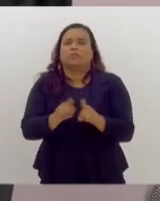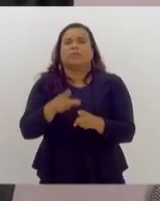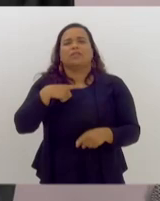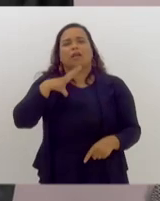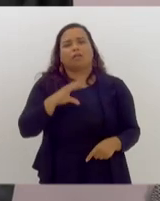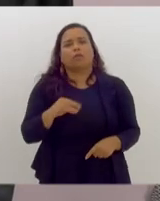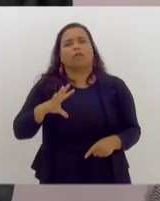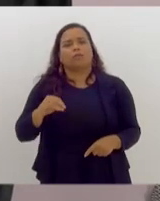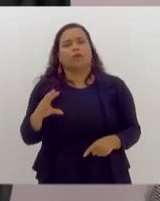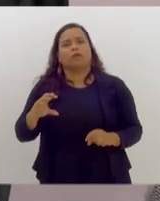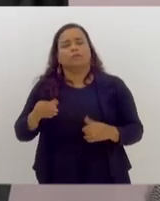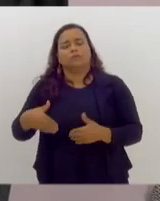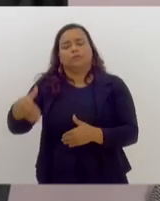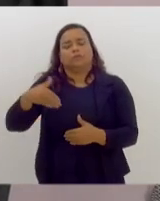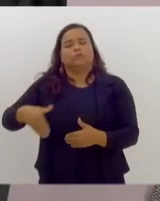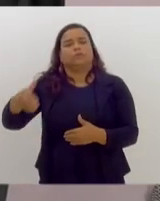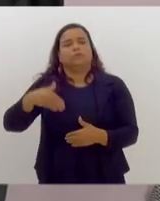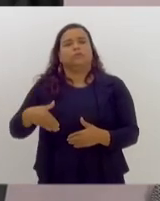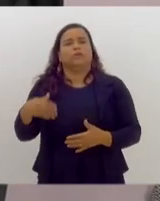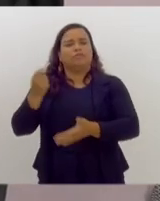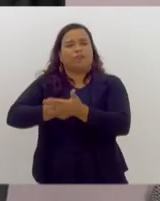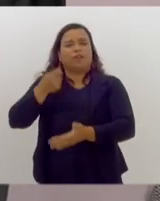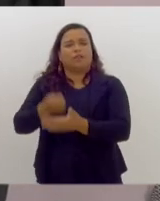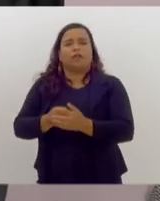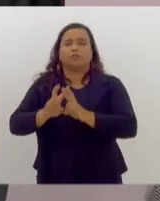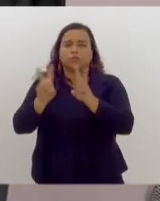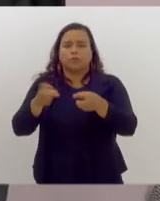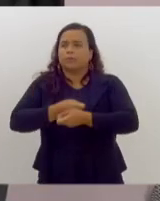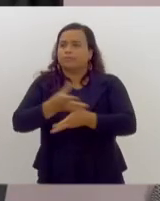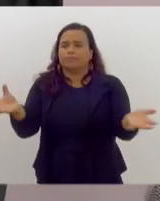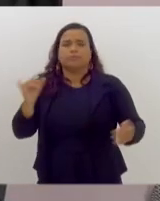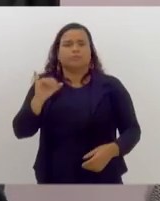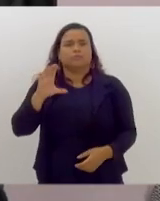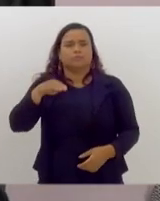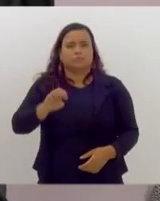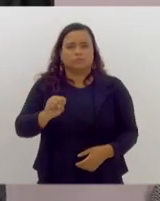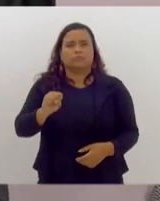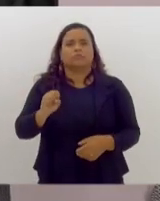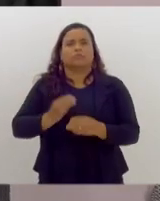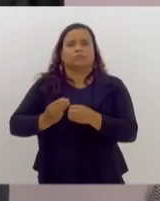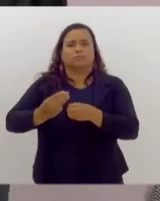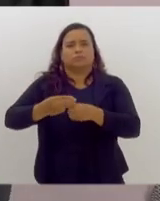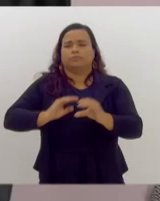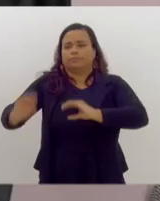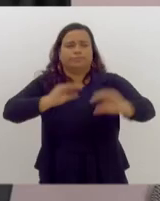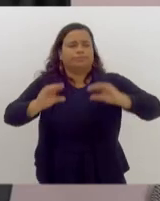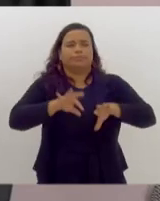postergando enfrentar essa questão da distribuição do ICMS entre os municípios.